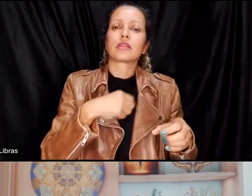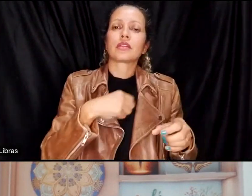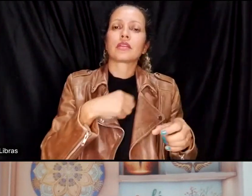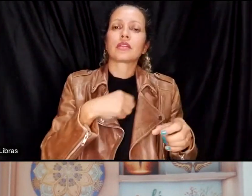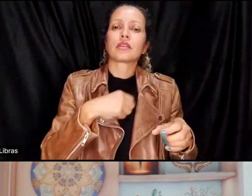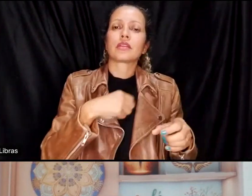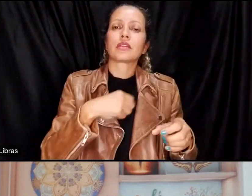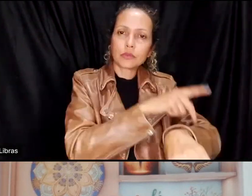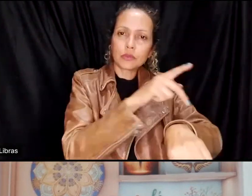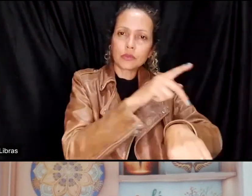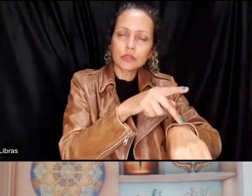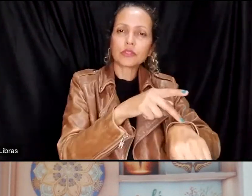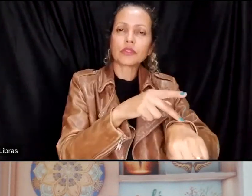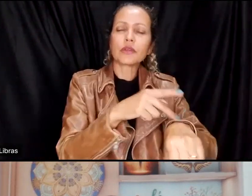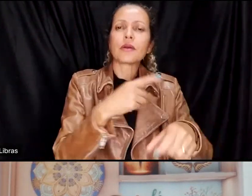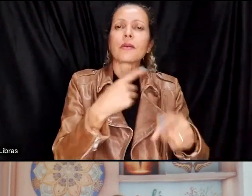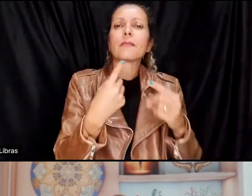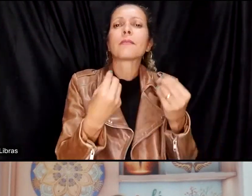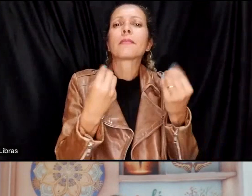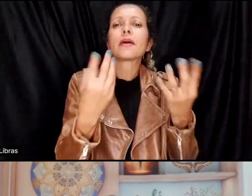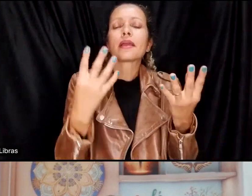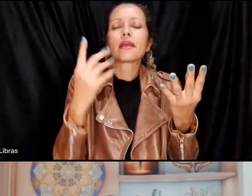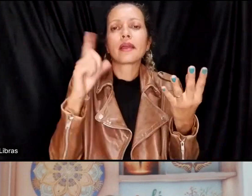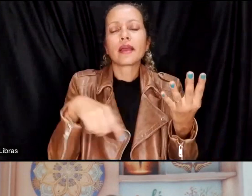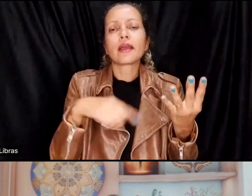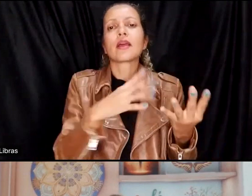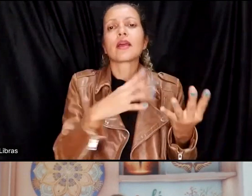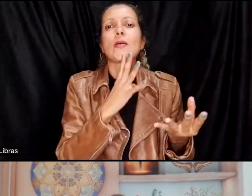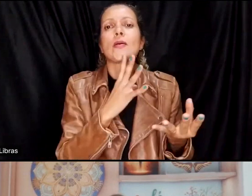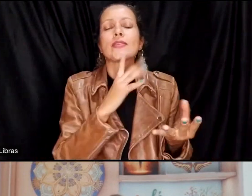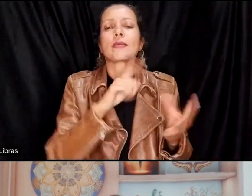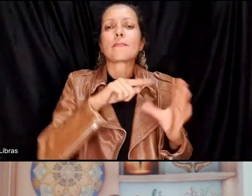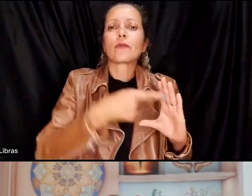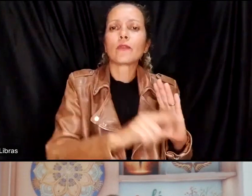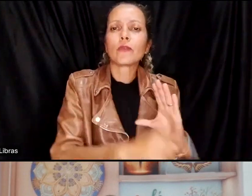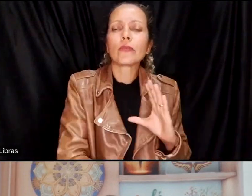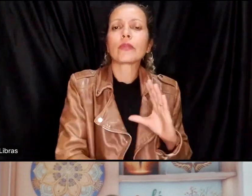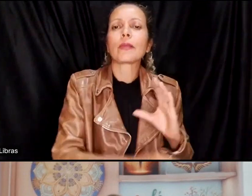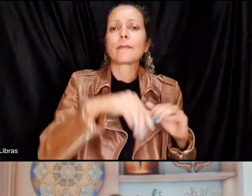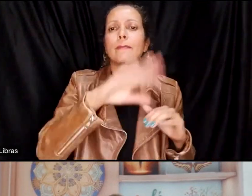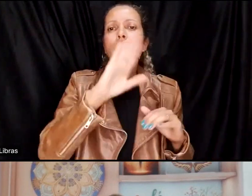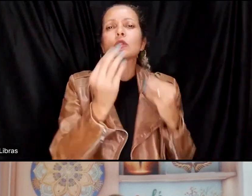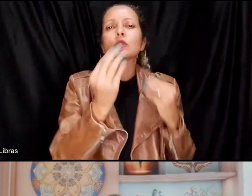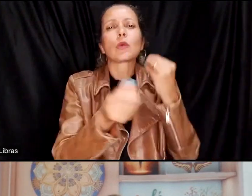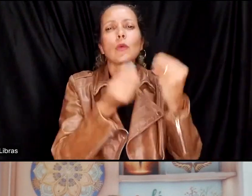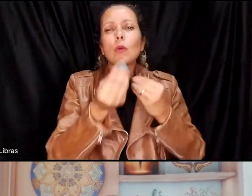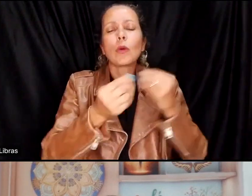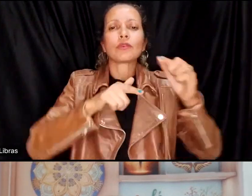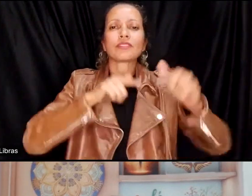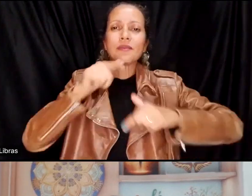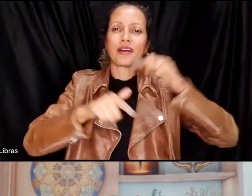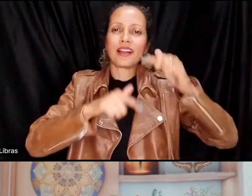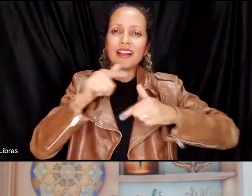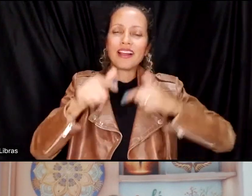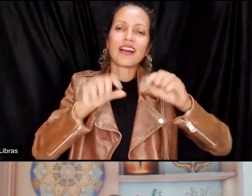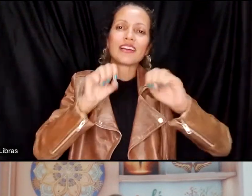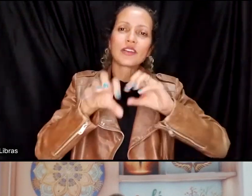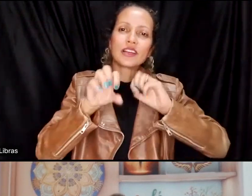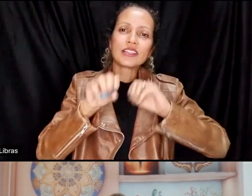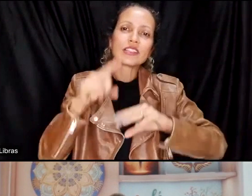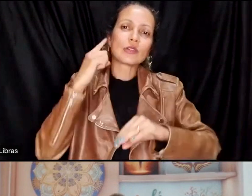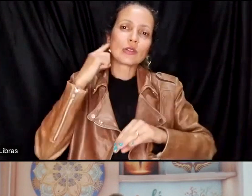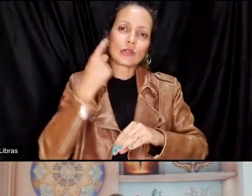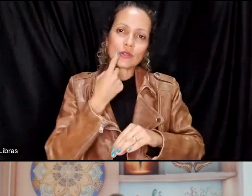saber o que, como trabalhar com uma criança surda. Bom, e foi aí que começou a minha trajetória.